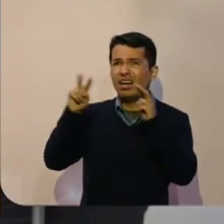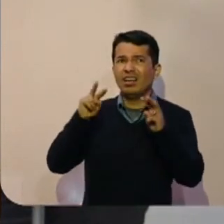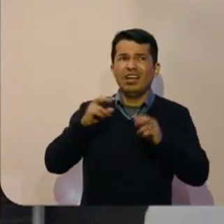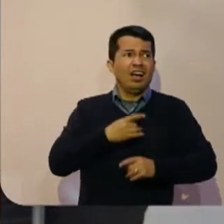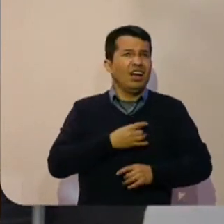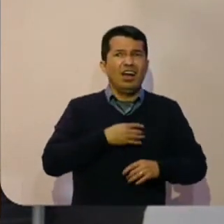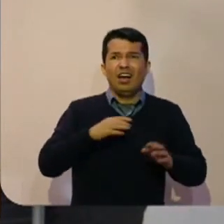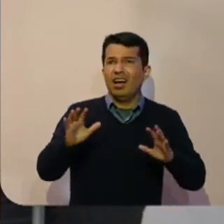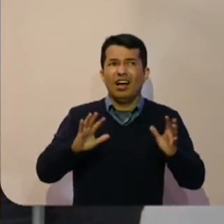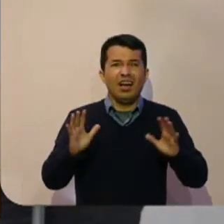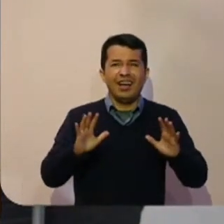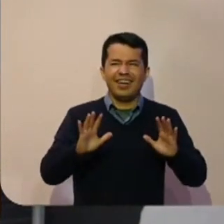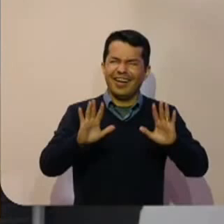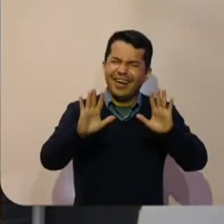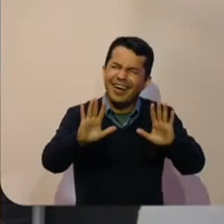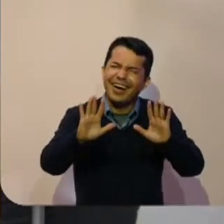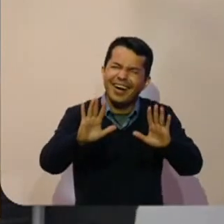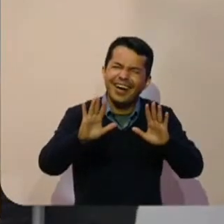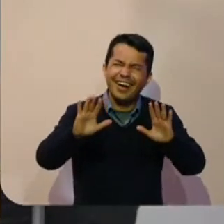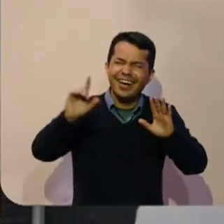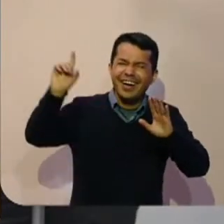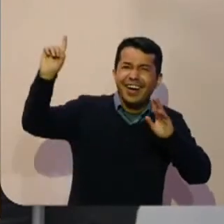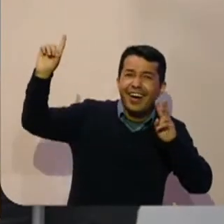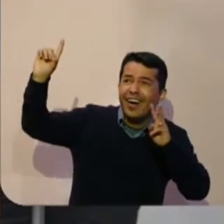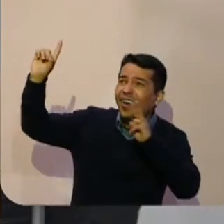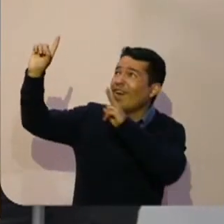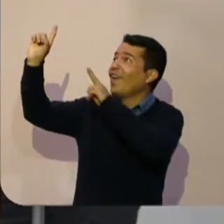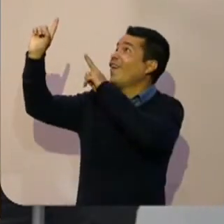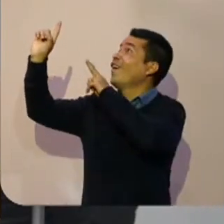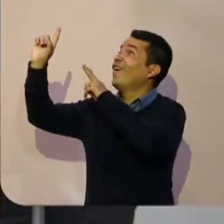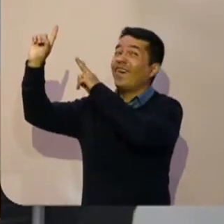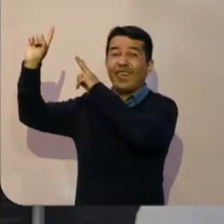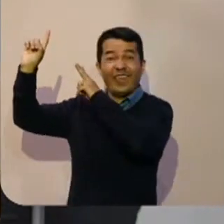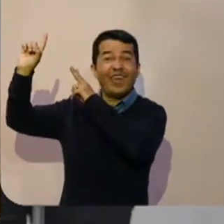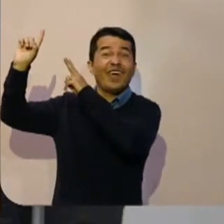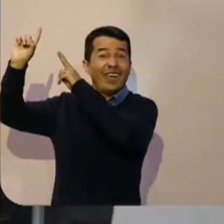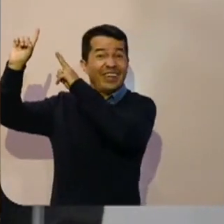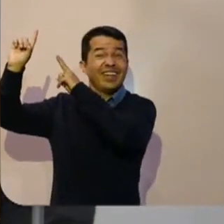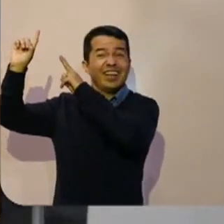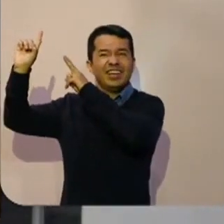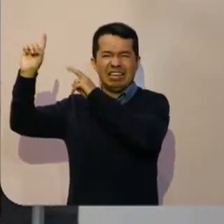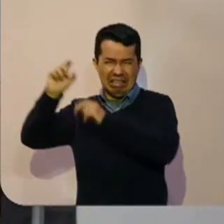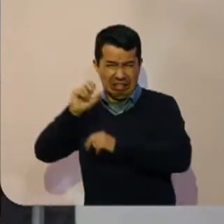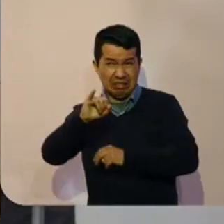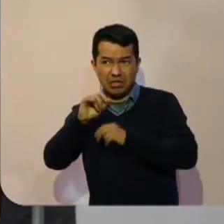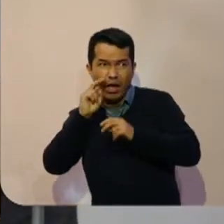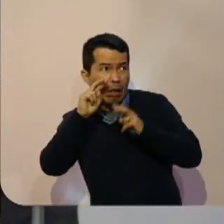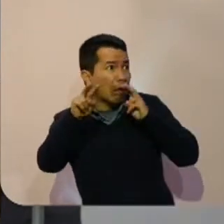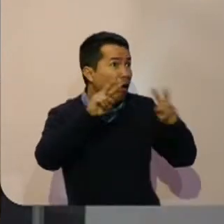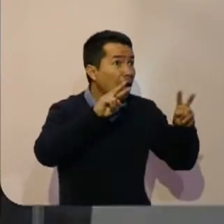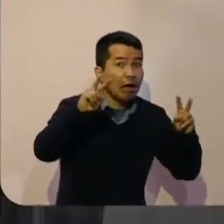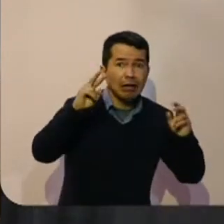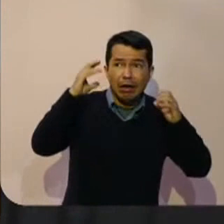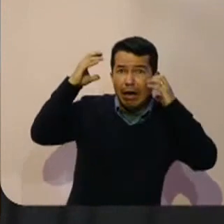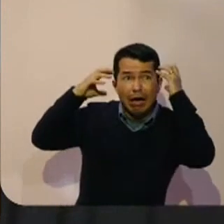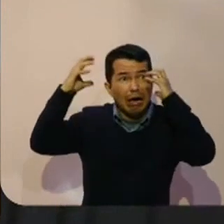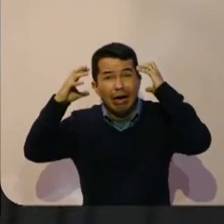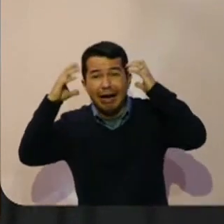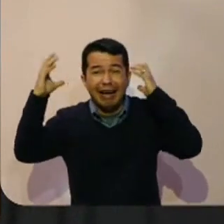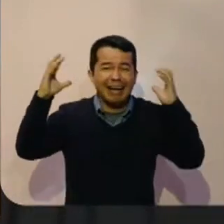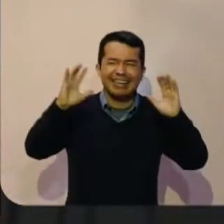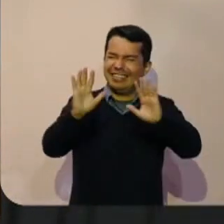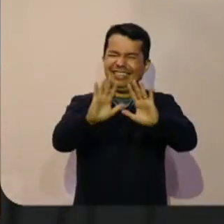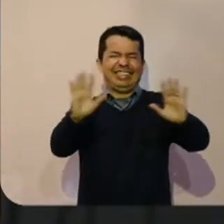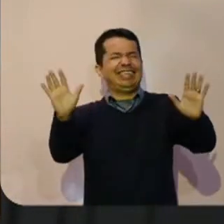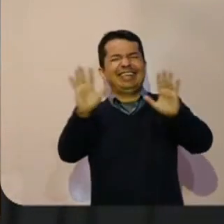Não temas, segue adiante e não olhes